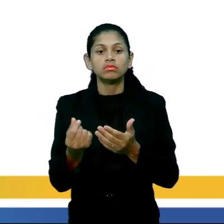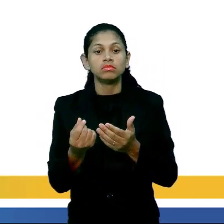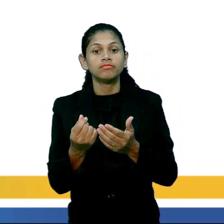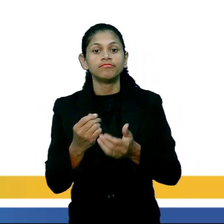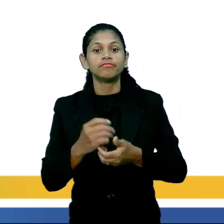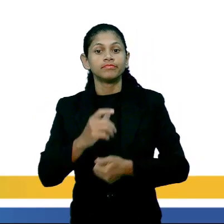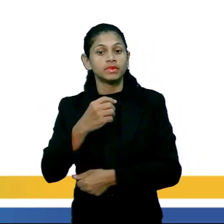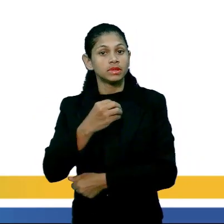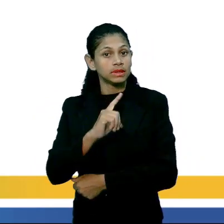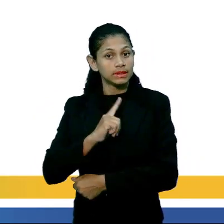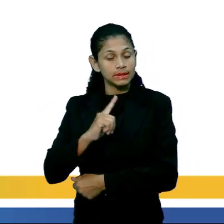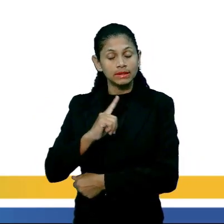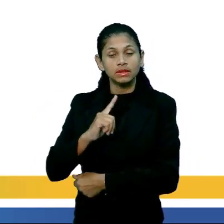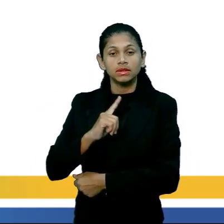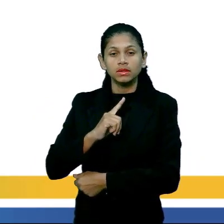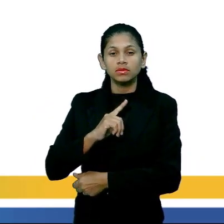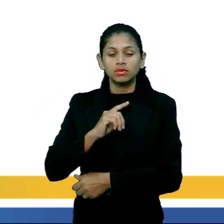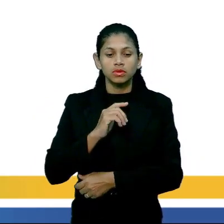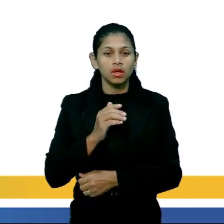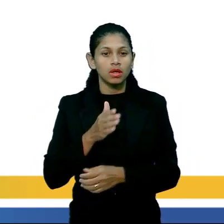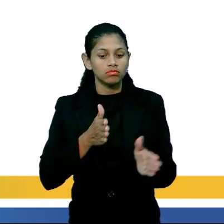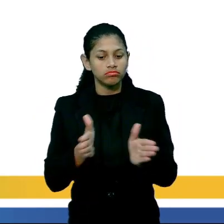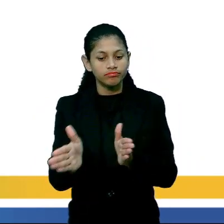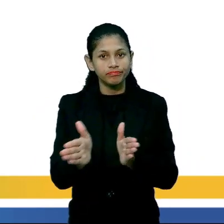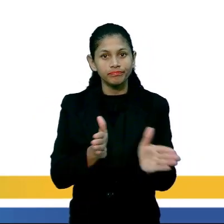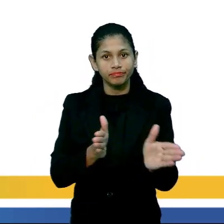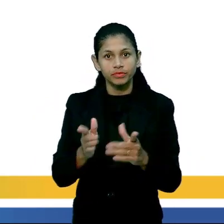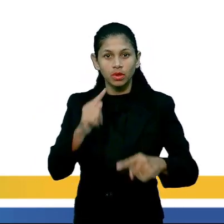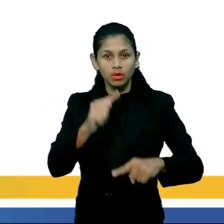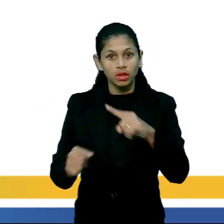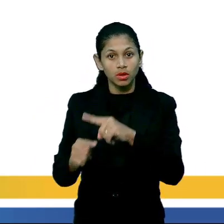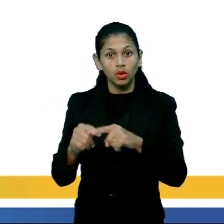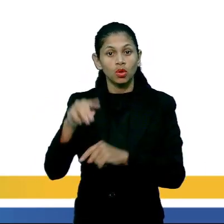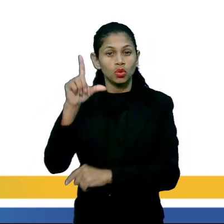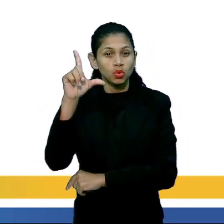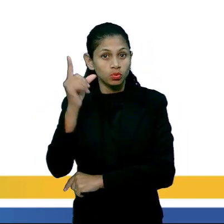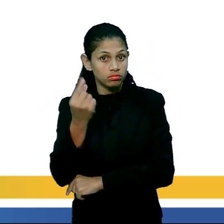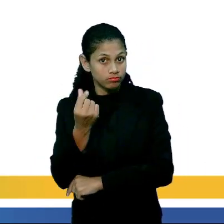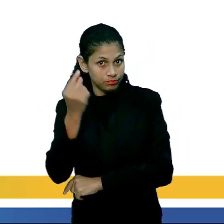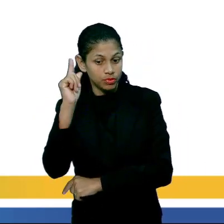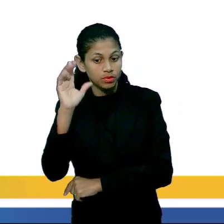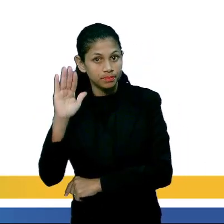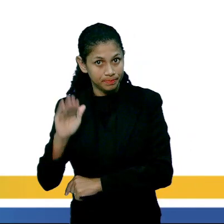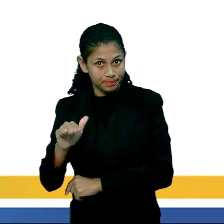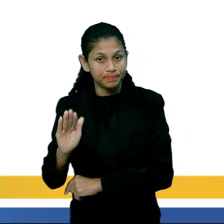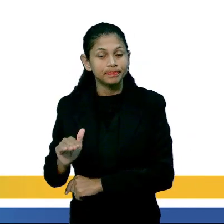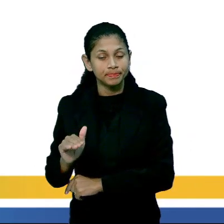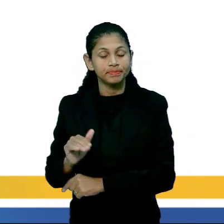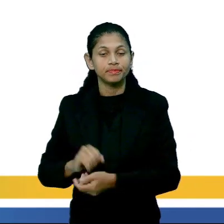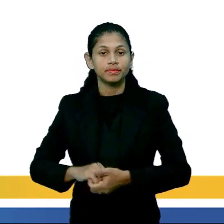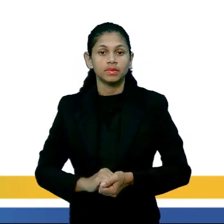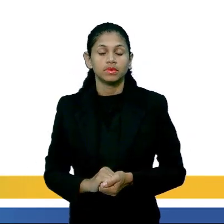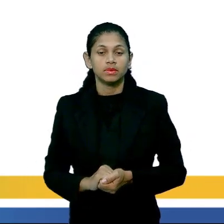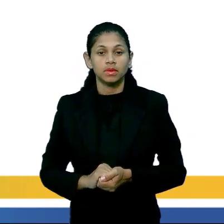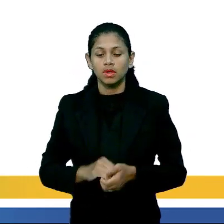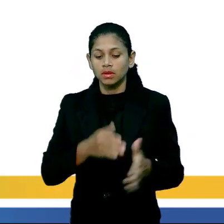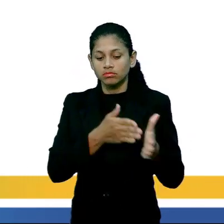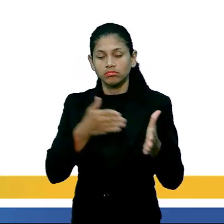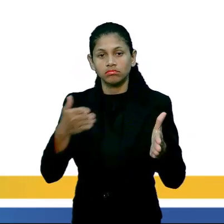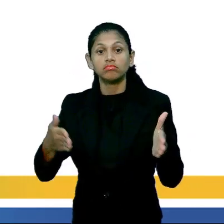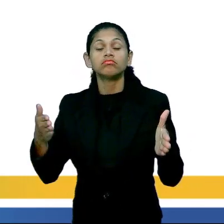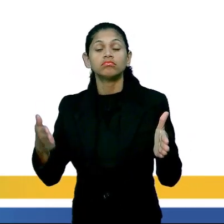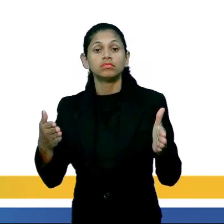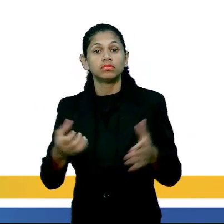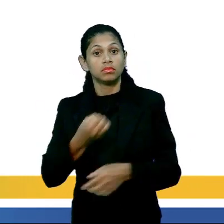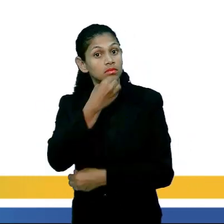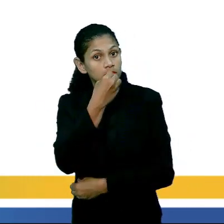cidadão tem acesso a produtos importados a baixo custo. Esse processo contribui para o acesso aos